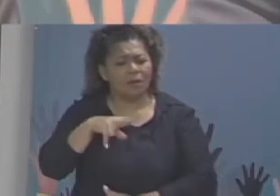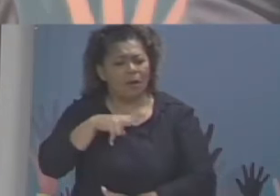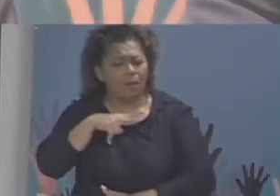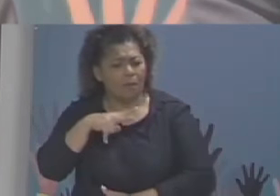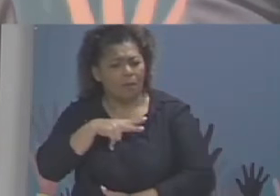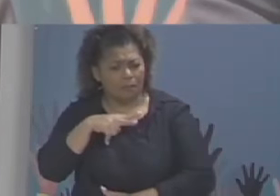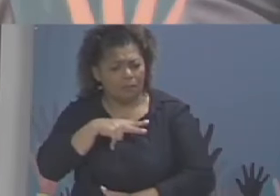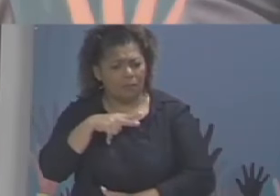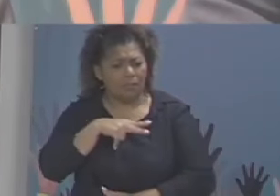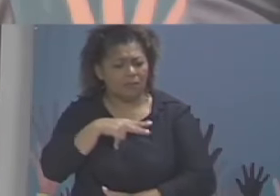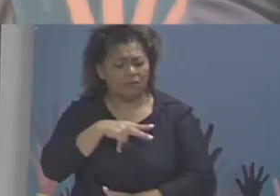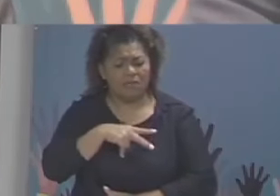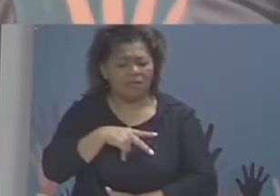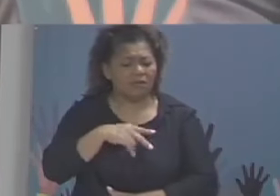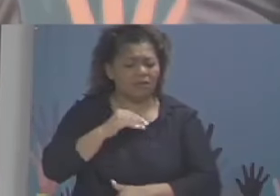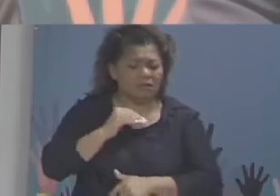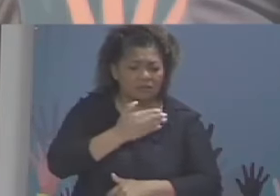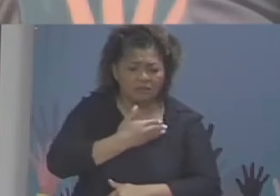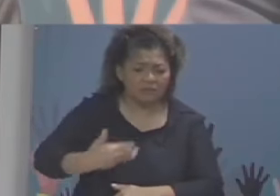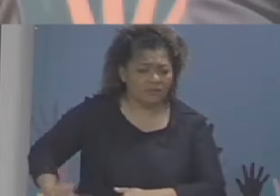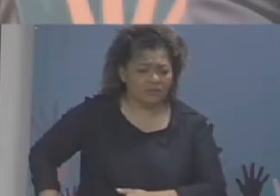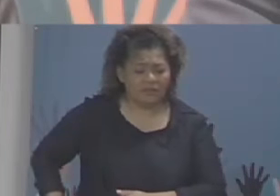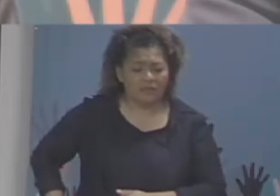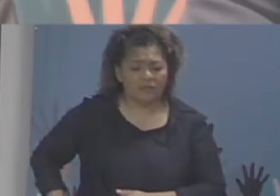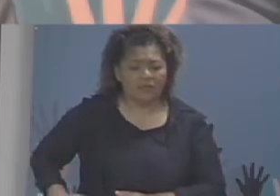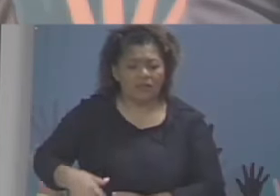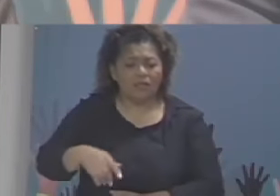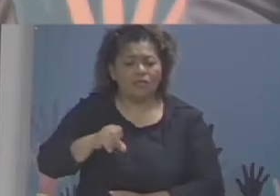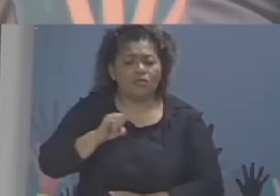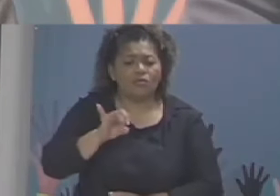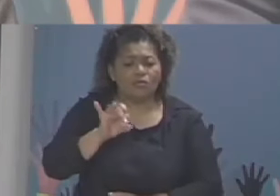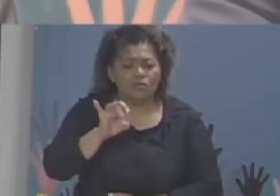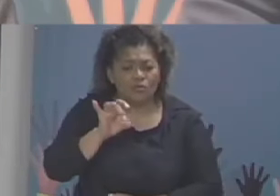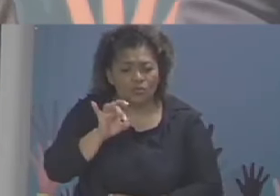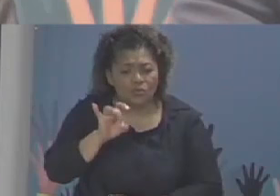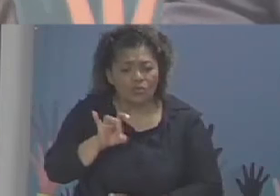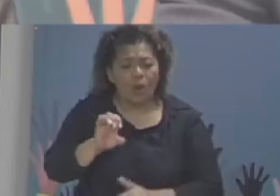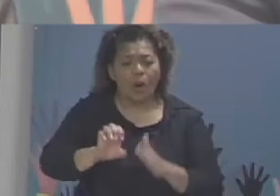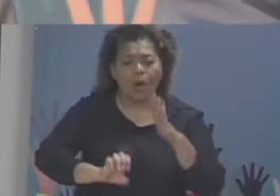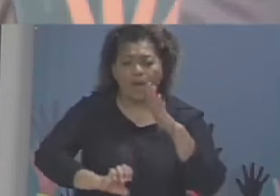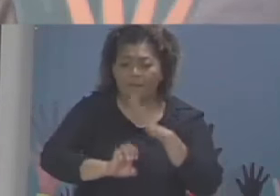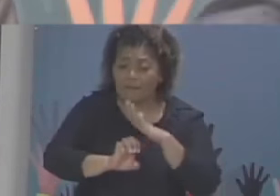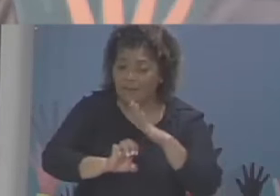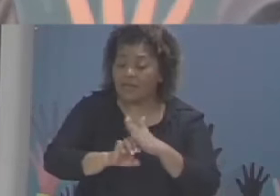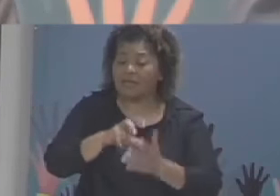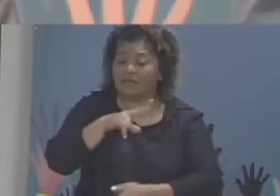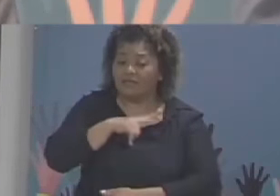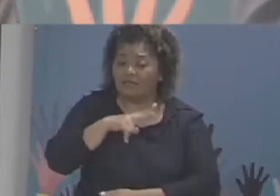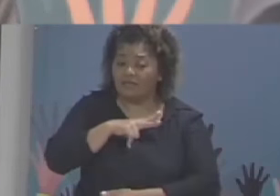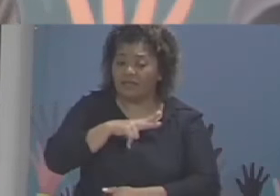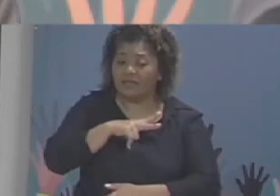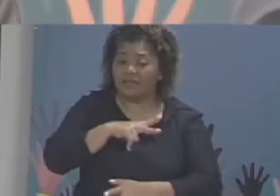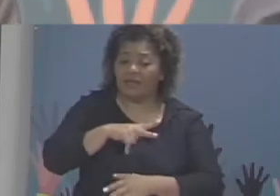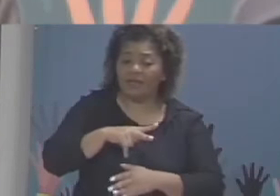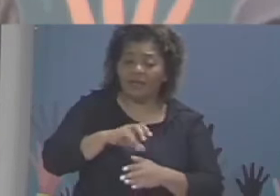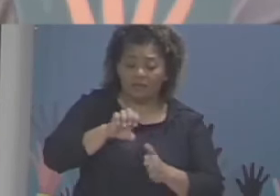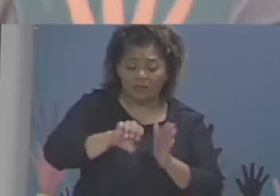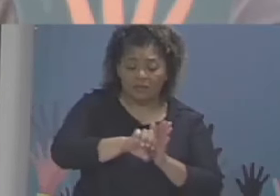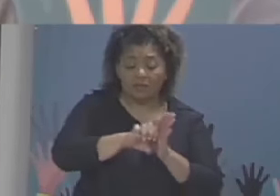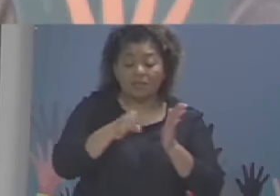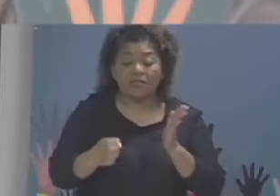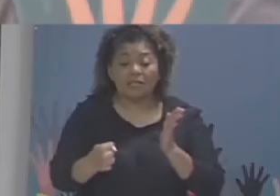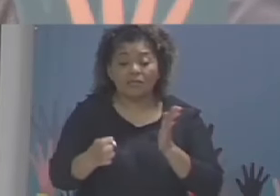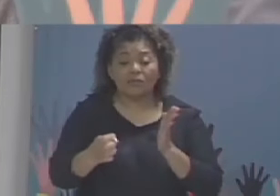só se dá a partir de empresas privadas que tenham no seu estatuto como principal atividade a psicologia. E